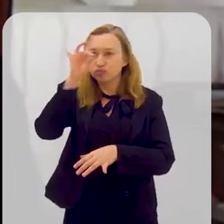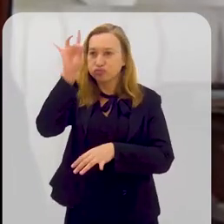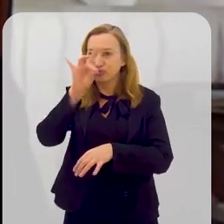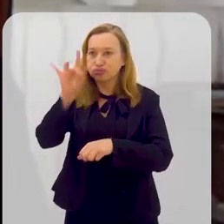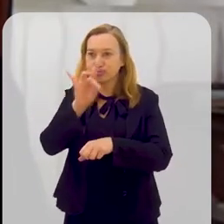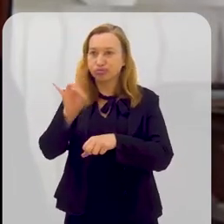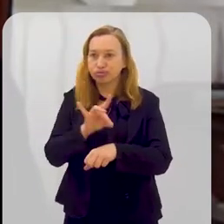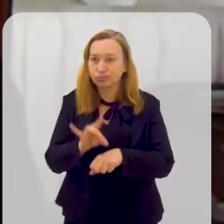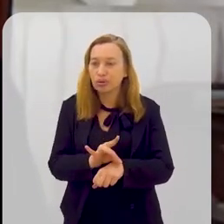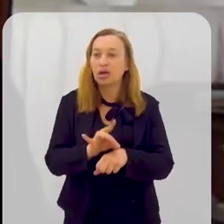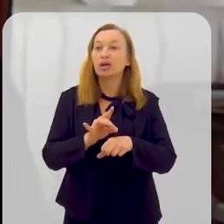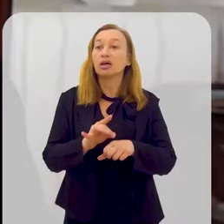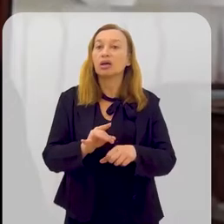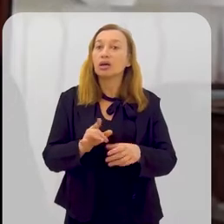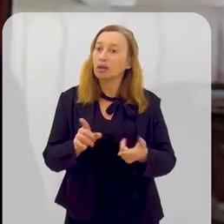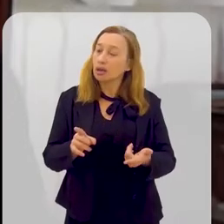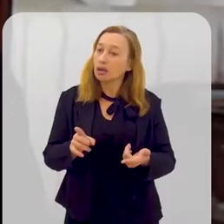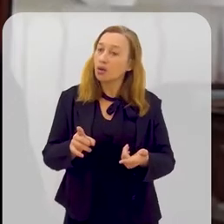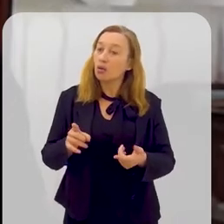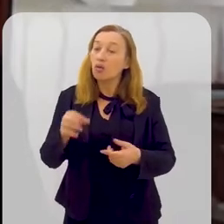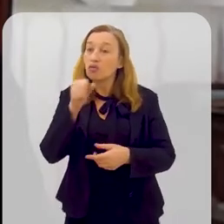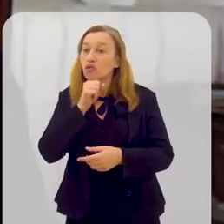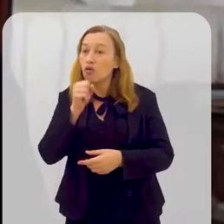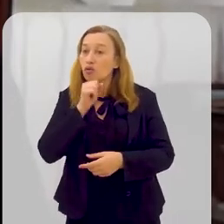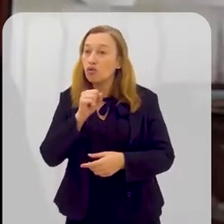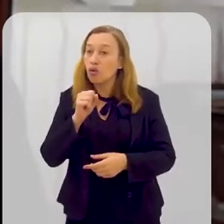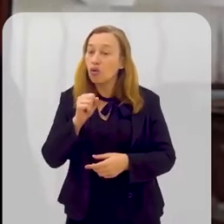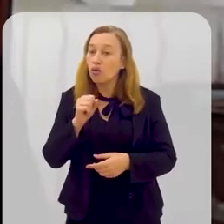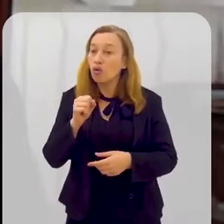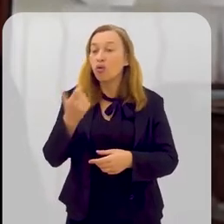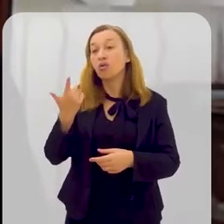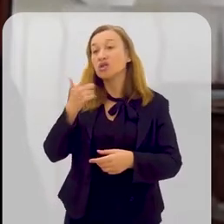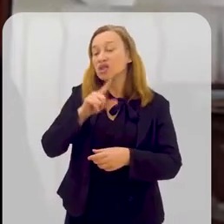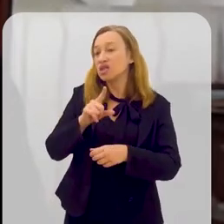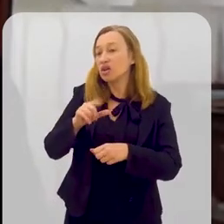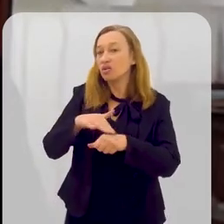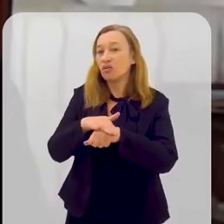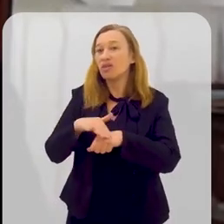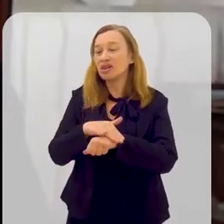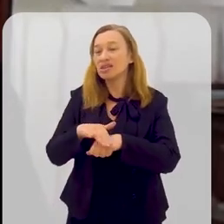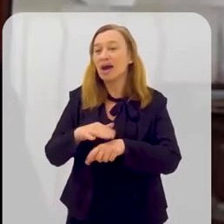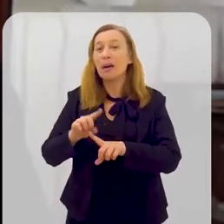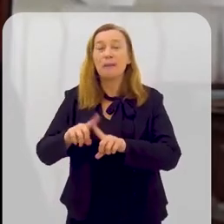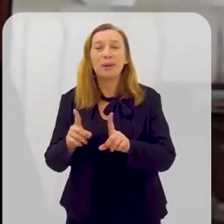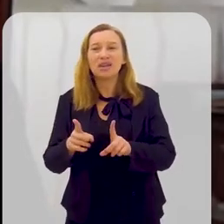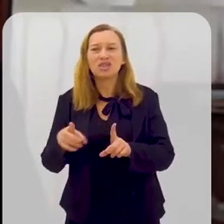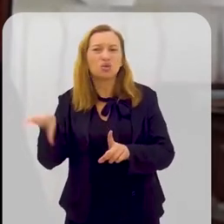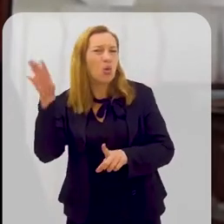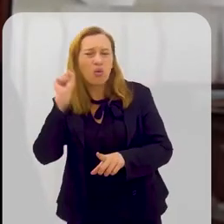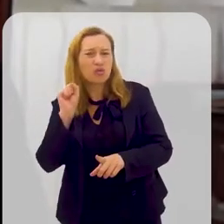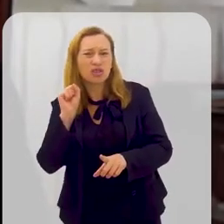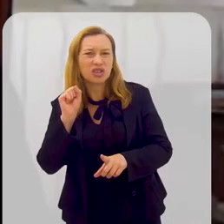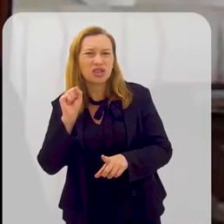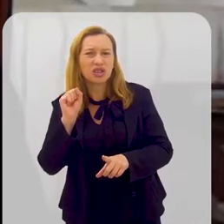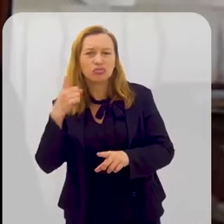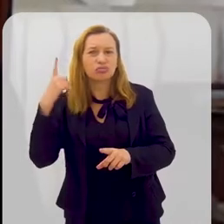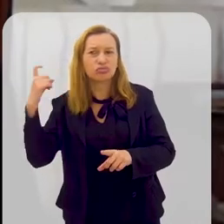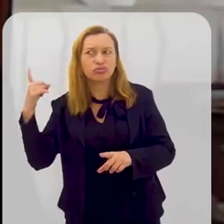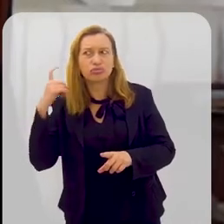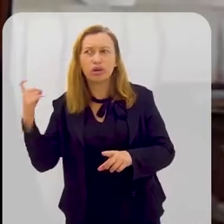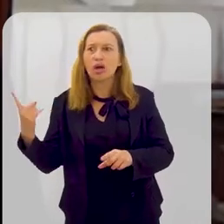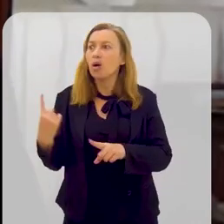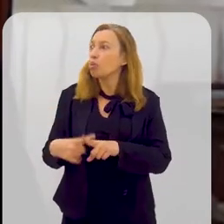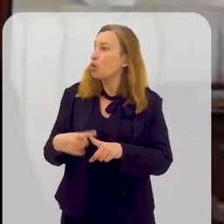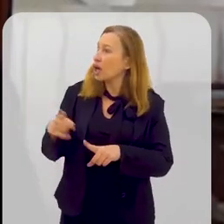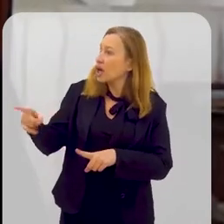mosquito o toque do celular e aquilo O avô dela conseguia conversar com ela mas ele não ouvia aquele